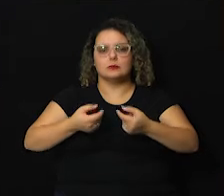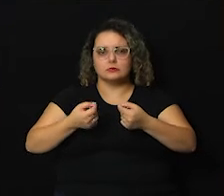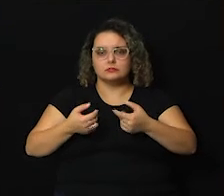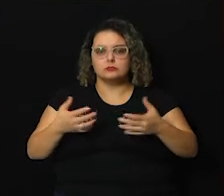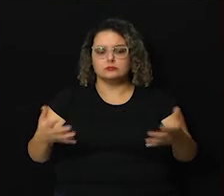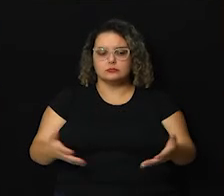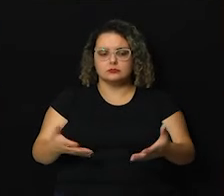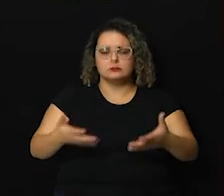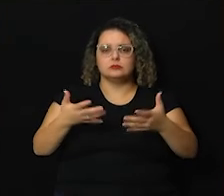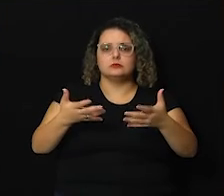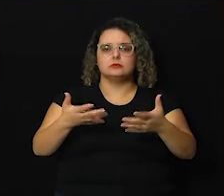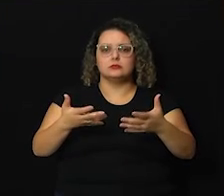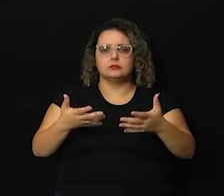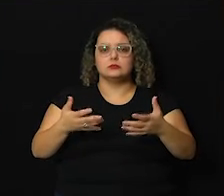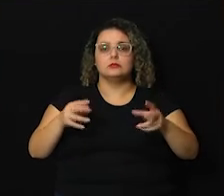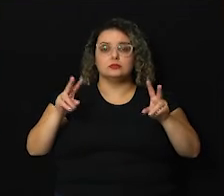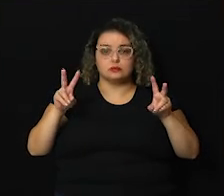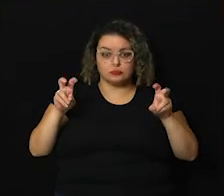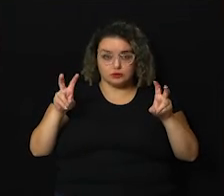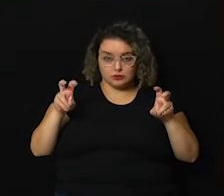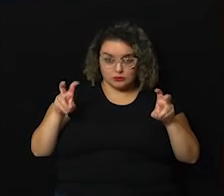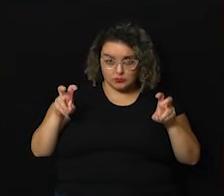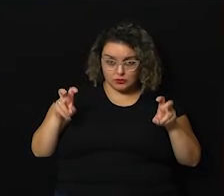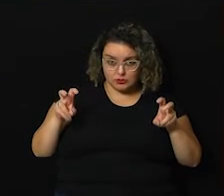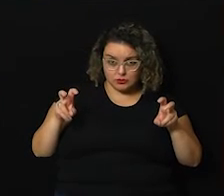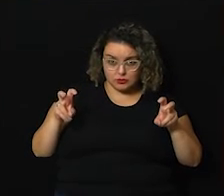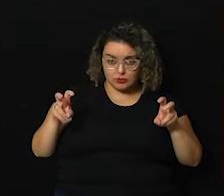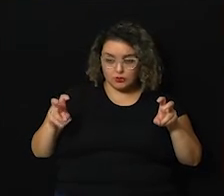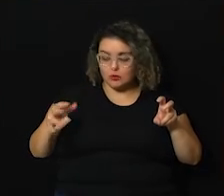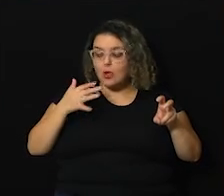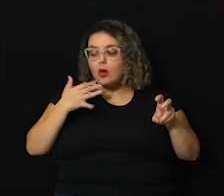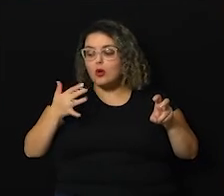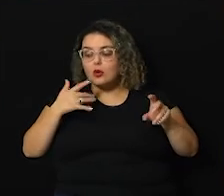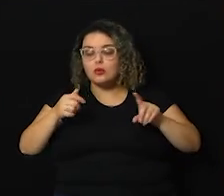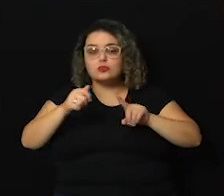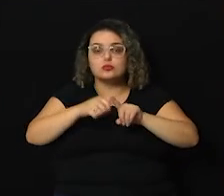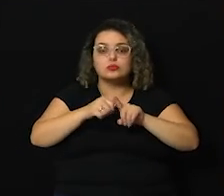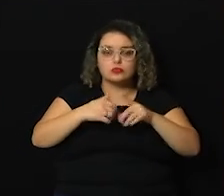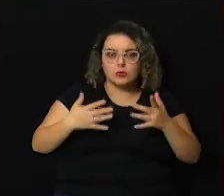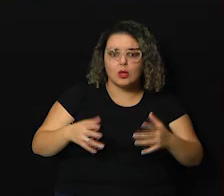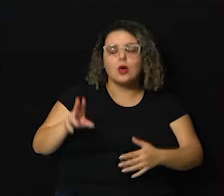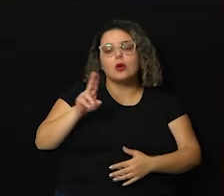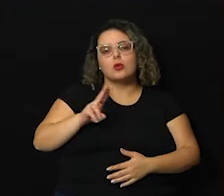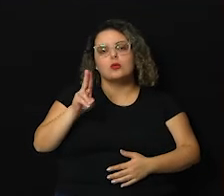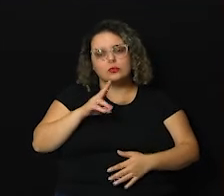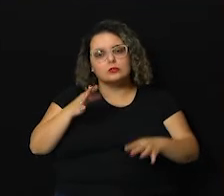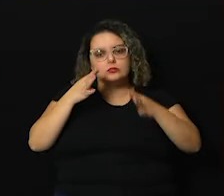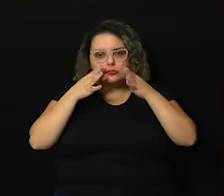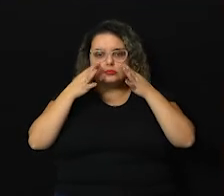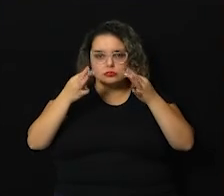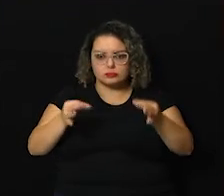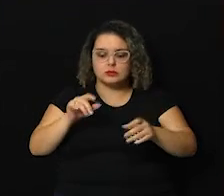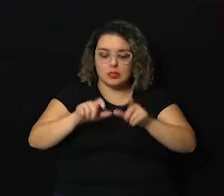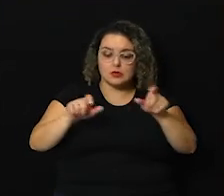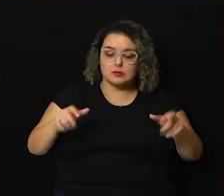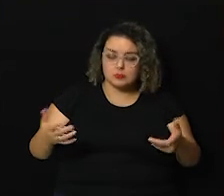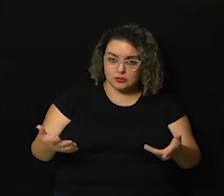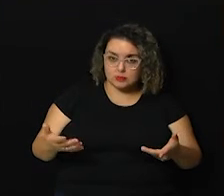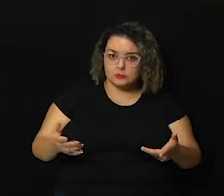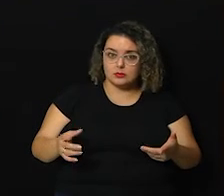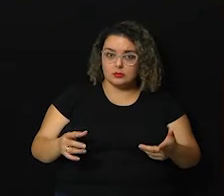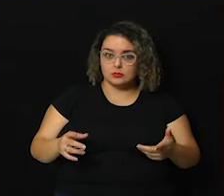nessas iniciativas de, entre aspas, colorir alguns meses, né, a gente usa para realmente chamar a atenção das